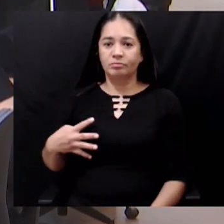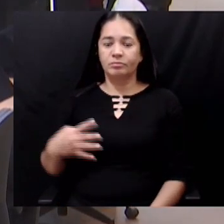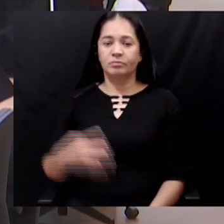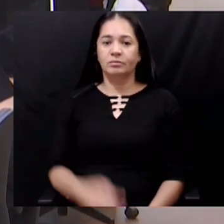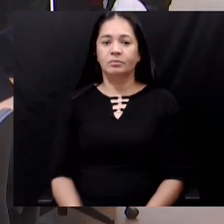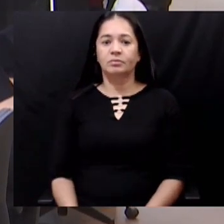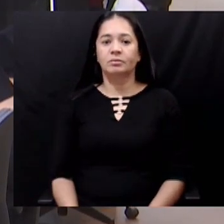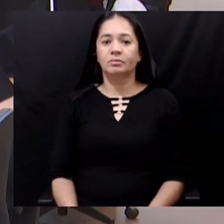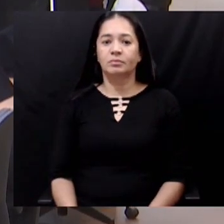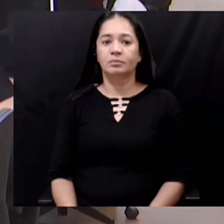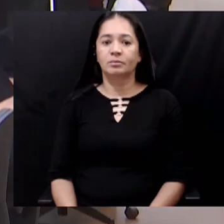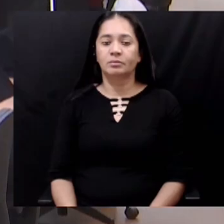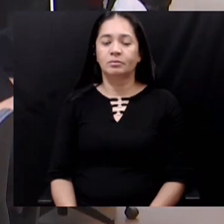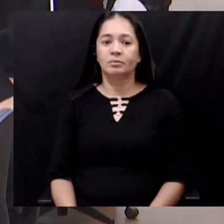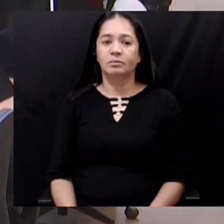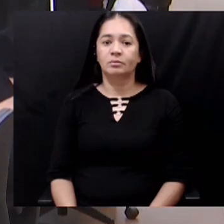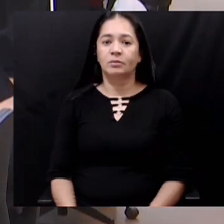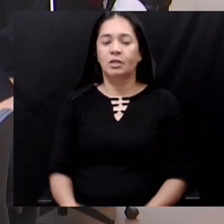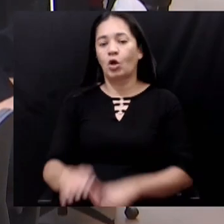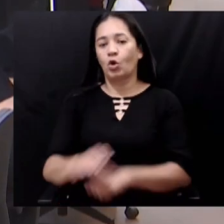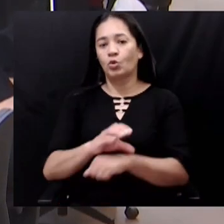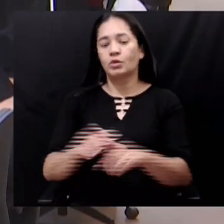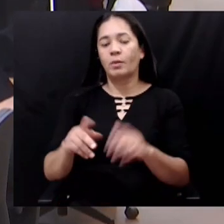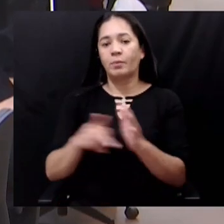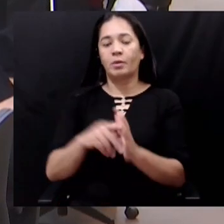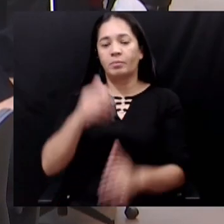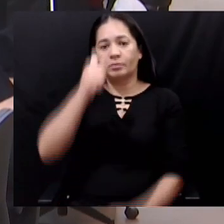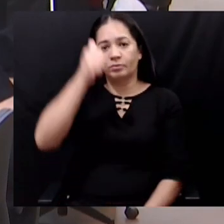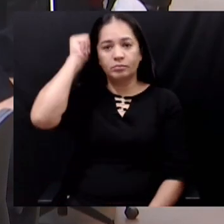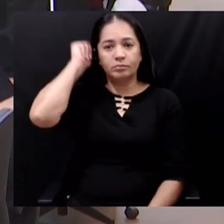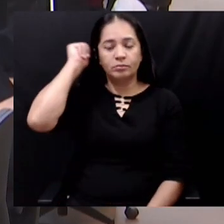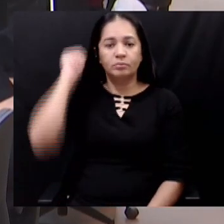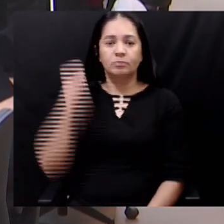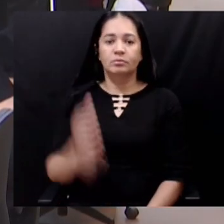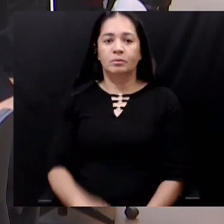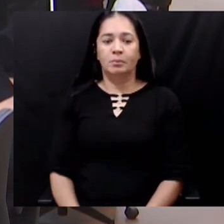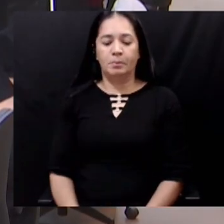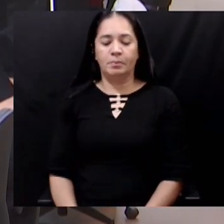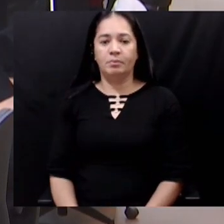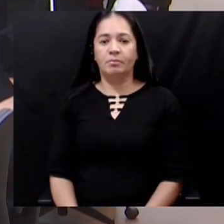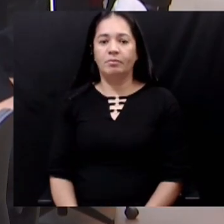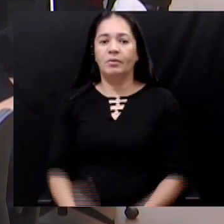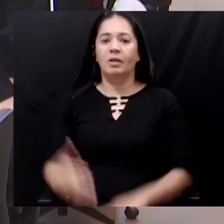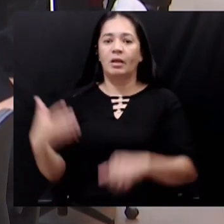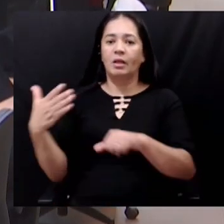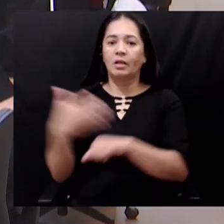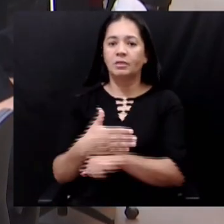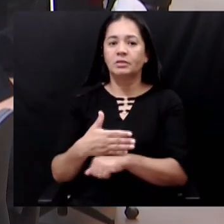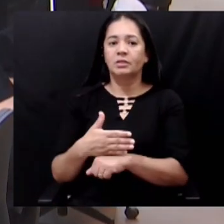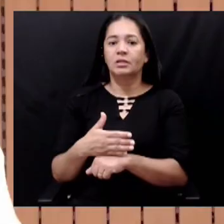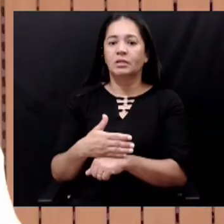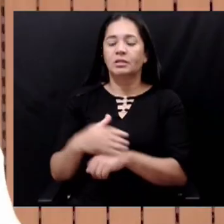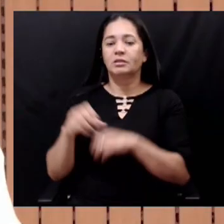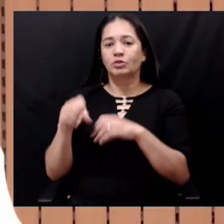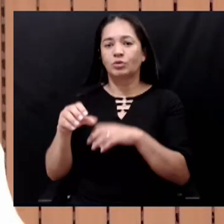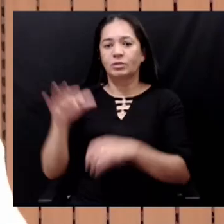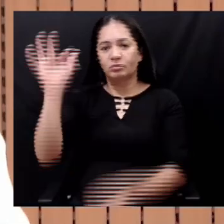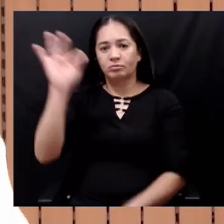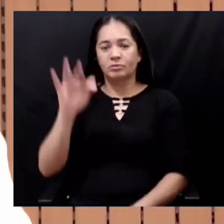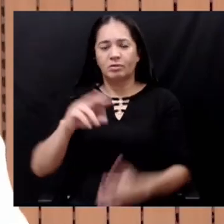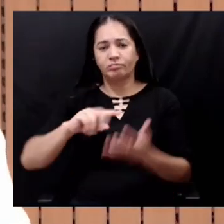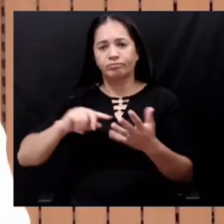ter cursinhos para vestibulares. A educação, acesso ao ensino superior, aí a denominação acho que é o que varia,